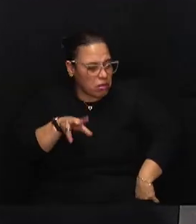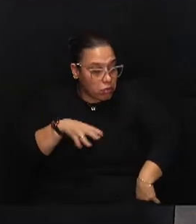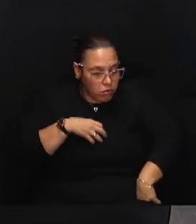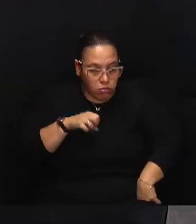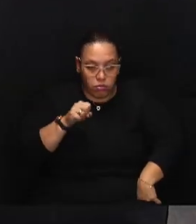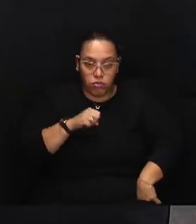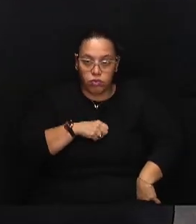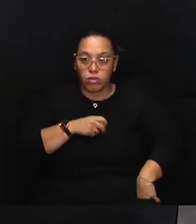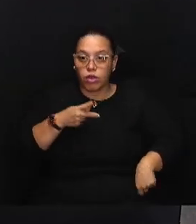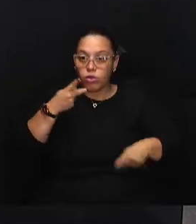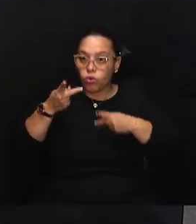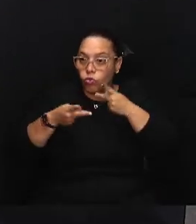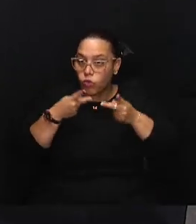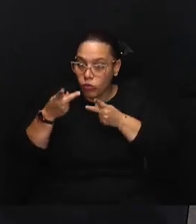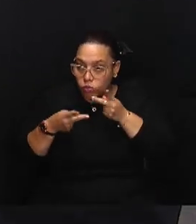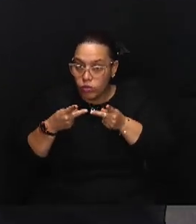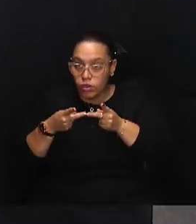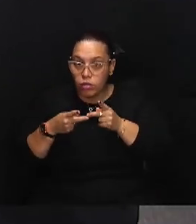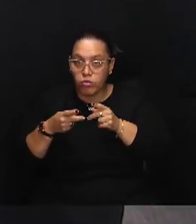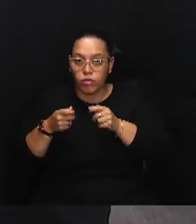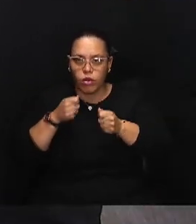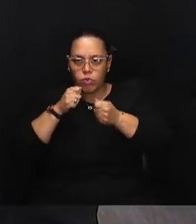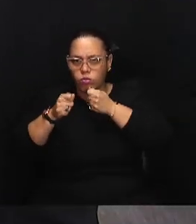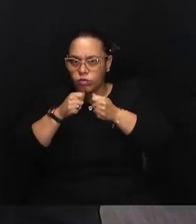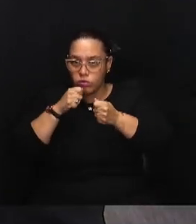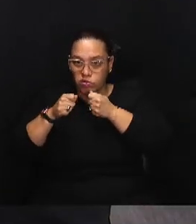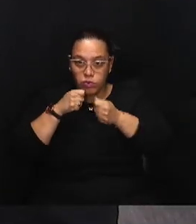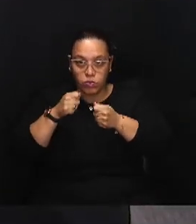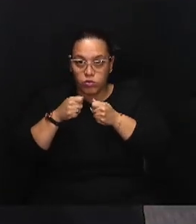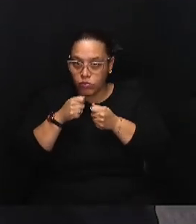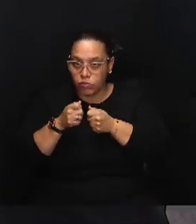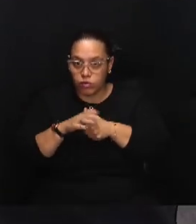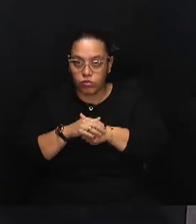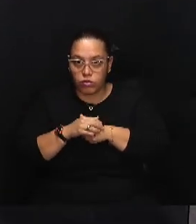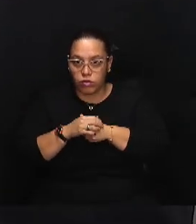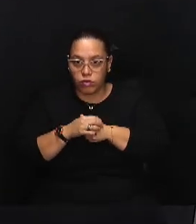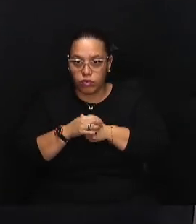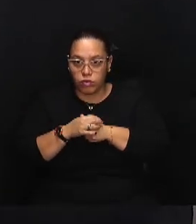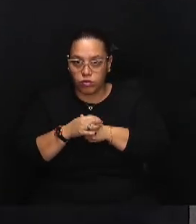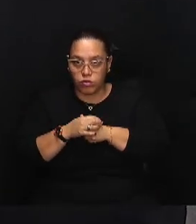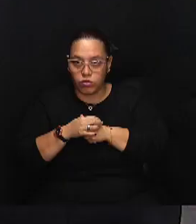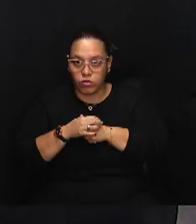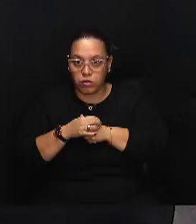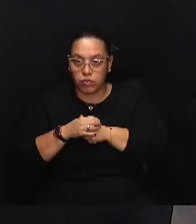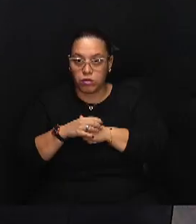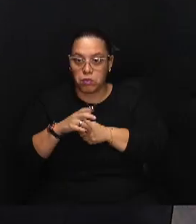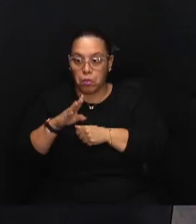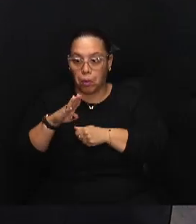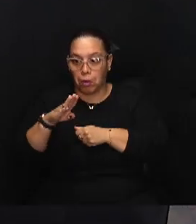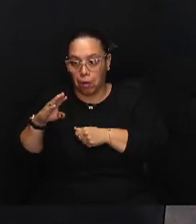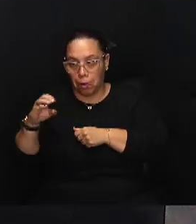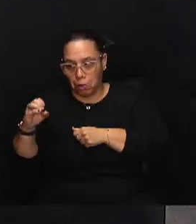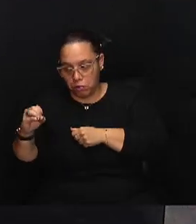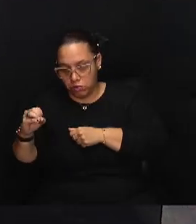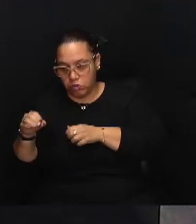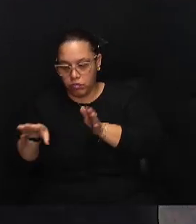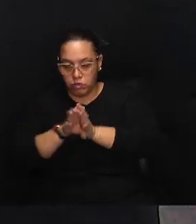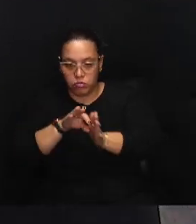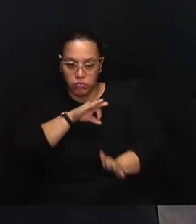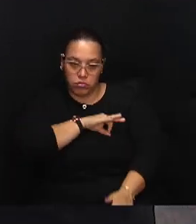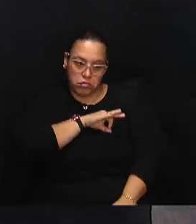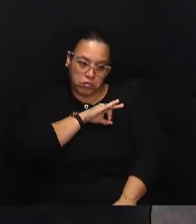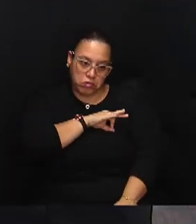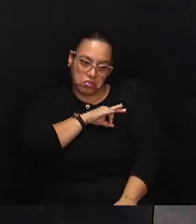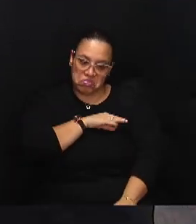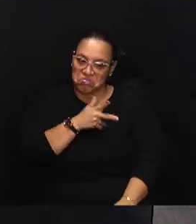assunto foi reportado amplamente pela imprensa, gerou alguns boletins de ocorrência na polícia, chegou a ser investigado, mas até